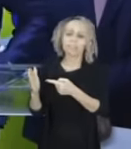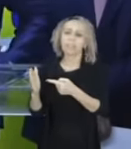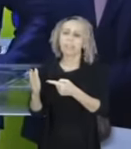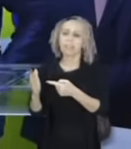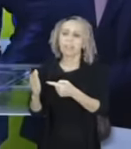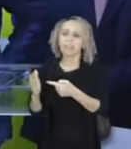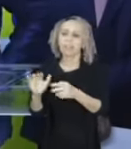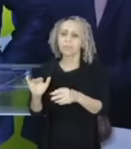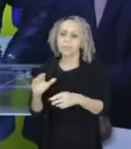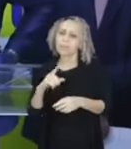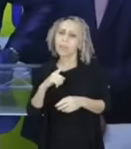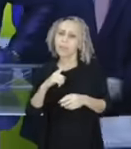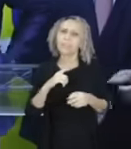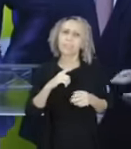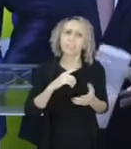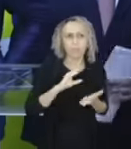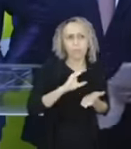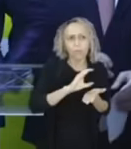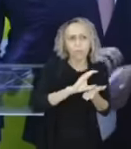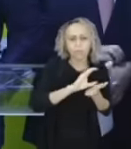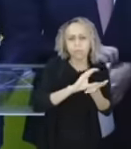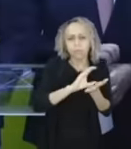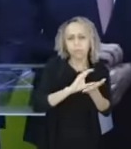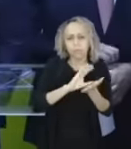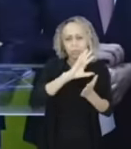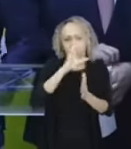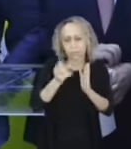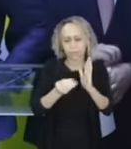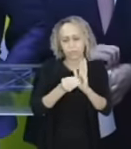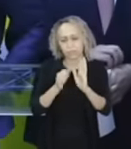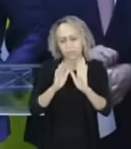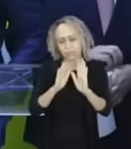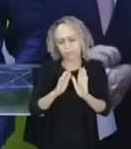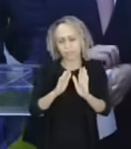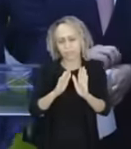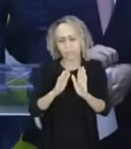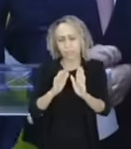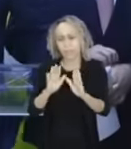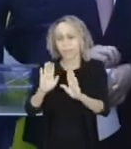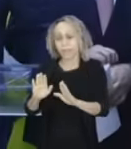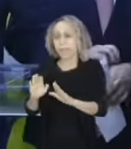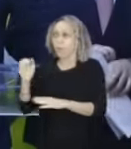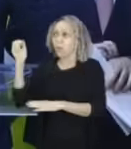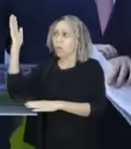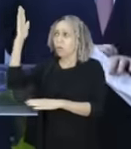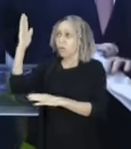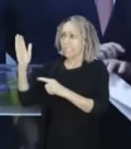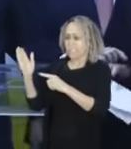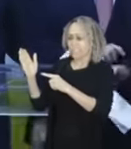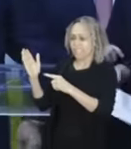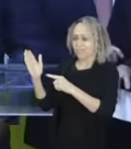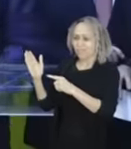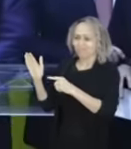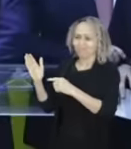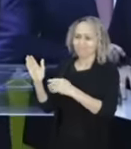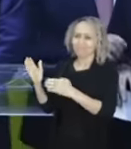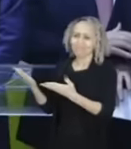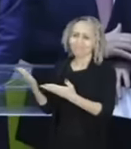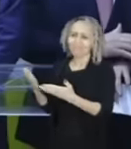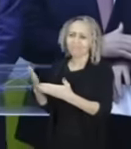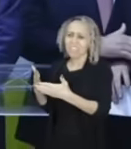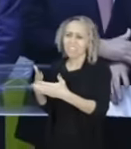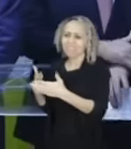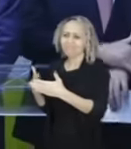Amazônia que tem é um formato diferenciado de receber doações e a um conjunto de